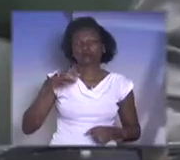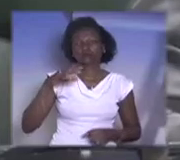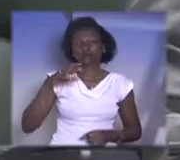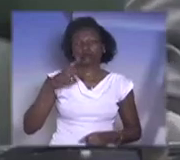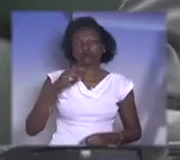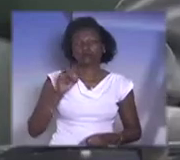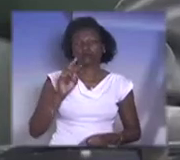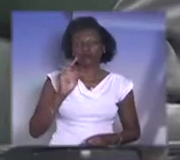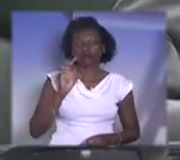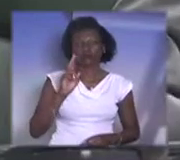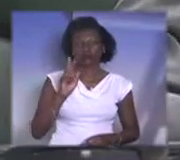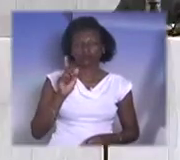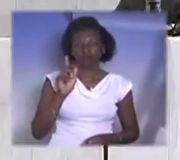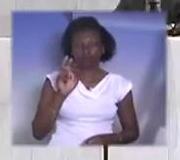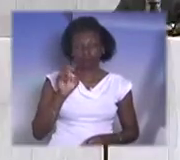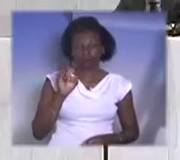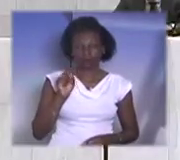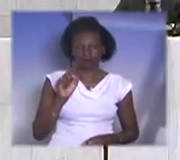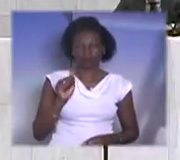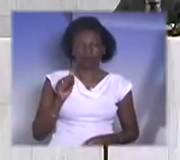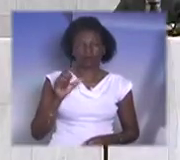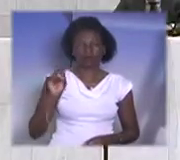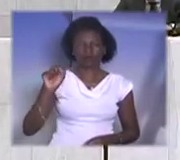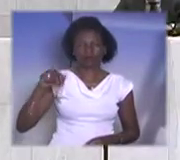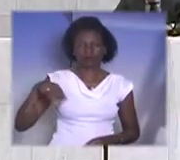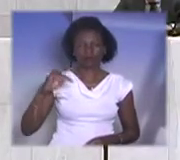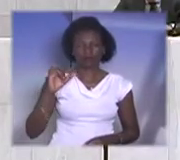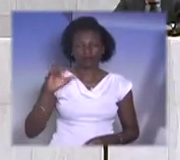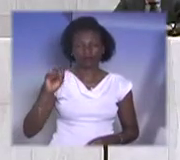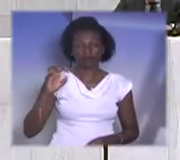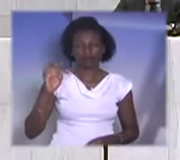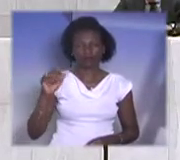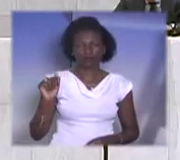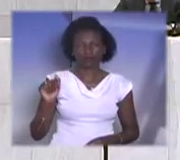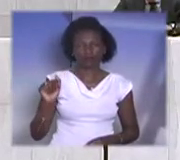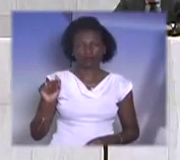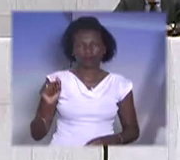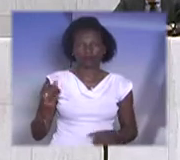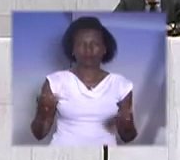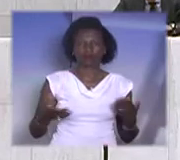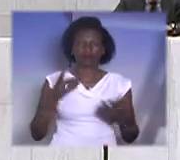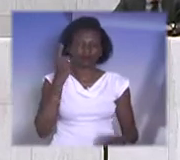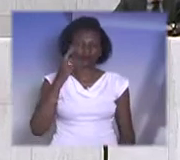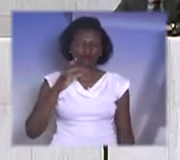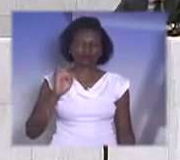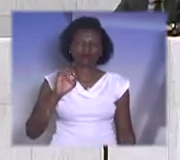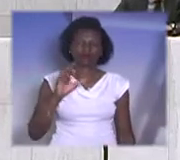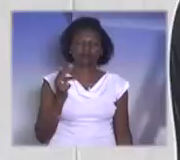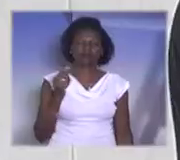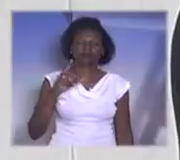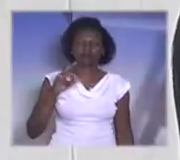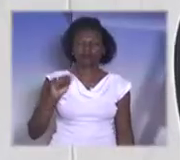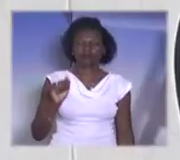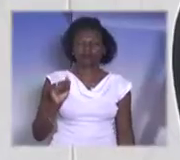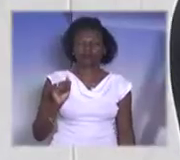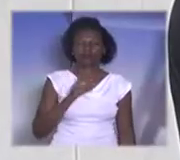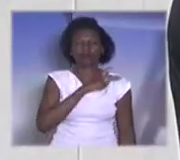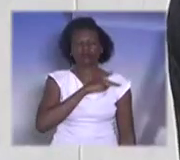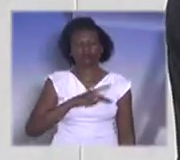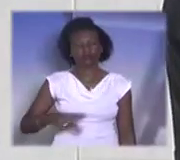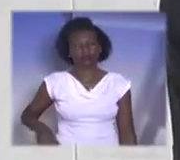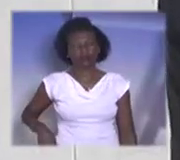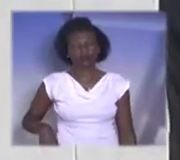o novo deputado coronel telhada senhor presidente deputado ulysses tassinari querido deputado elson